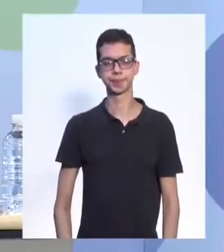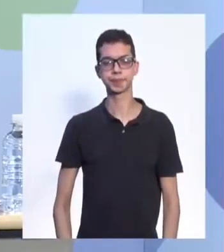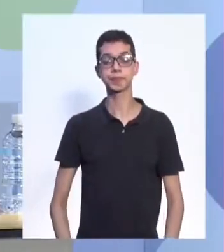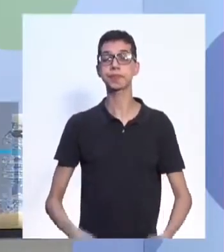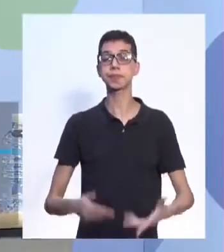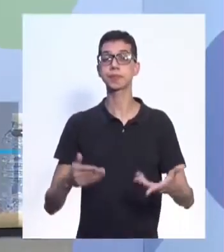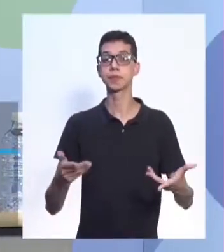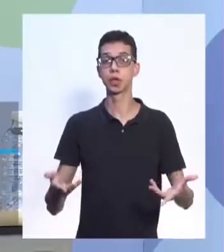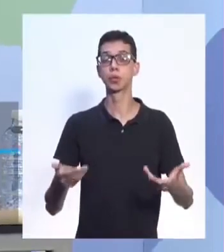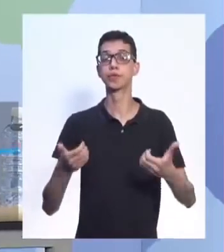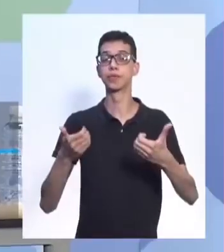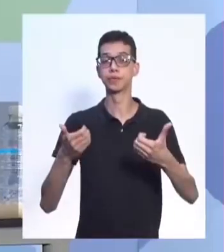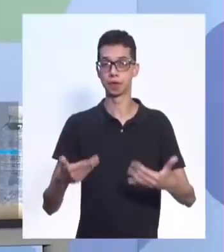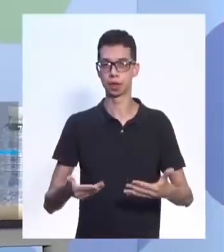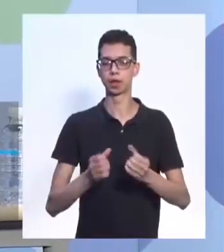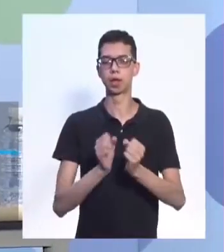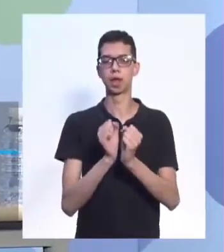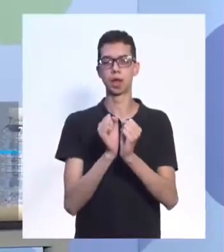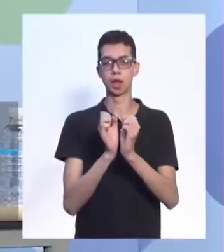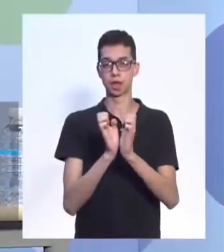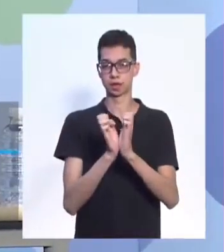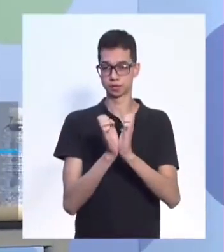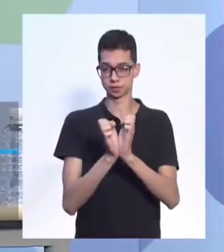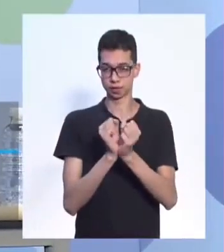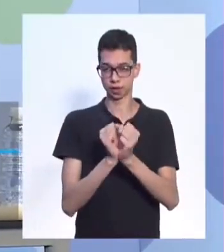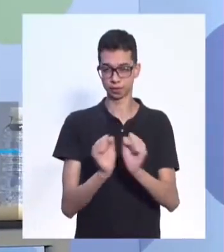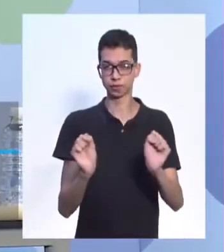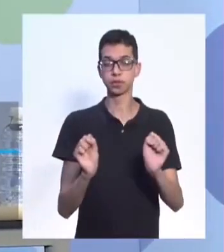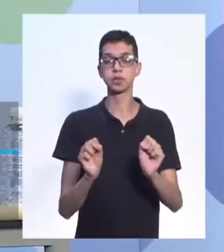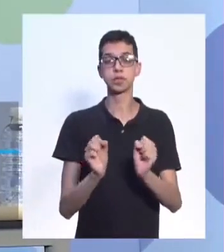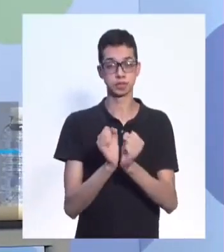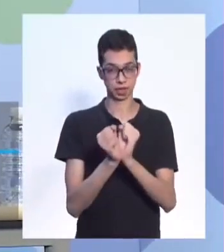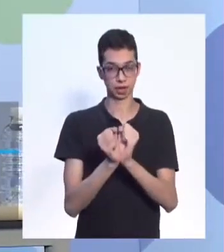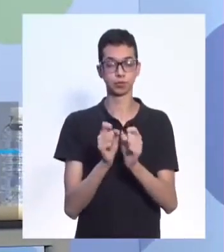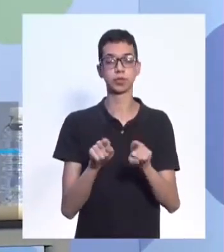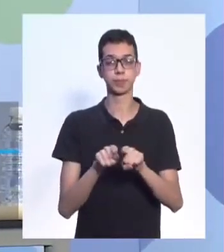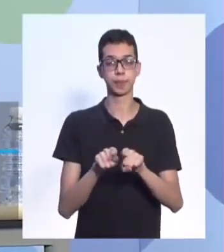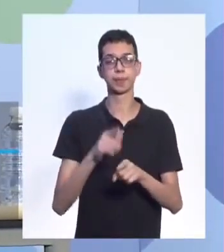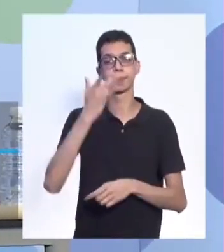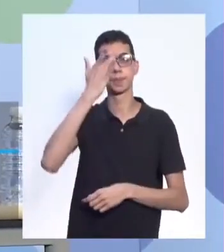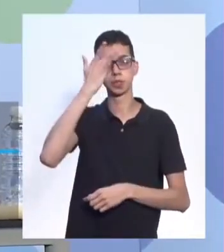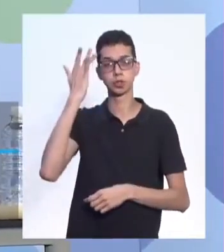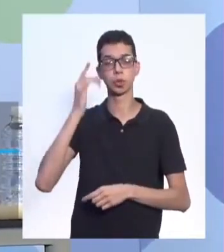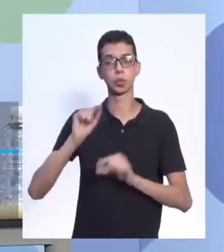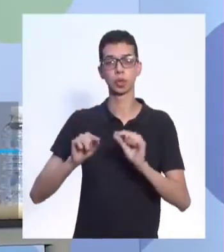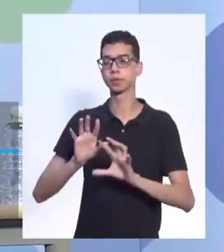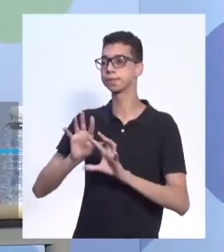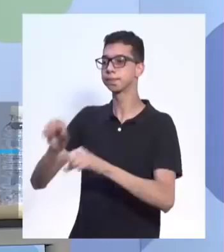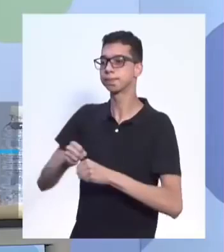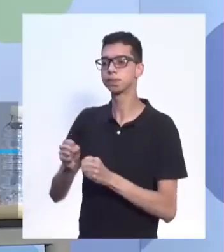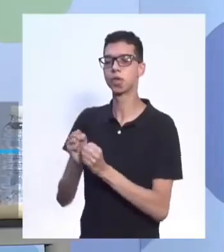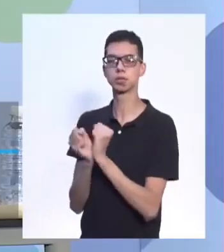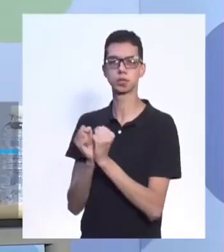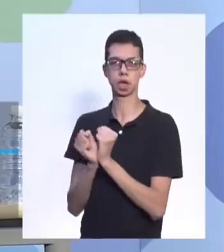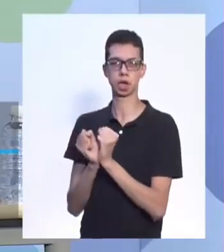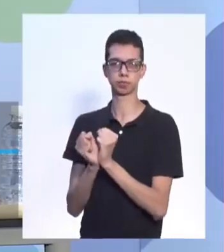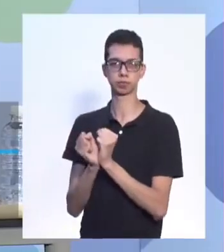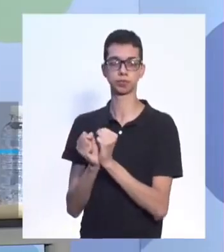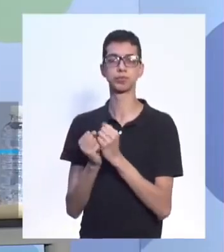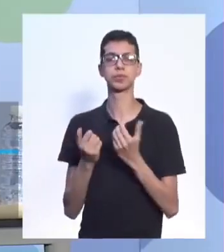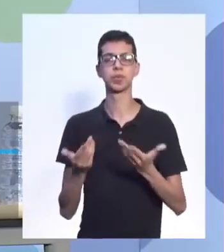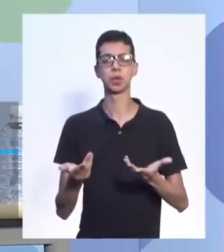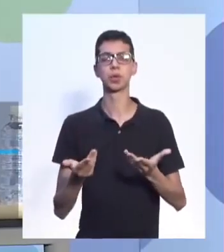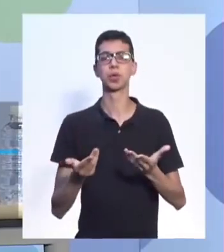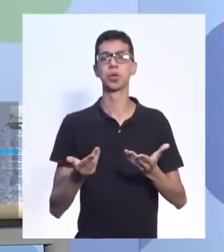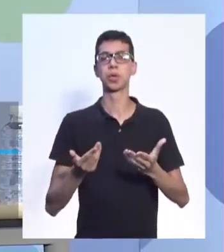escravidão e pessoas escravizadas, né? Então, existe toda uma reflexão do movimento negro para fazer uma discussão que